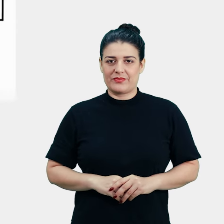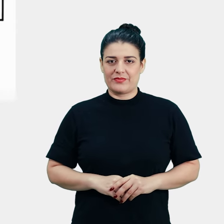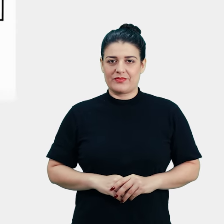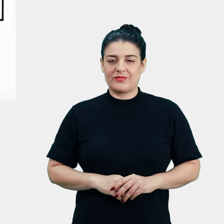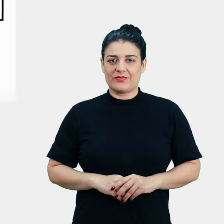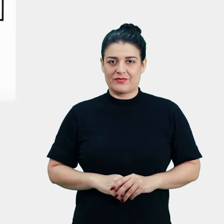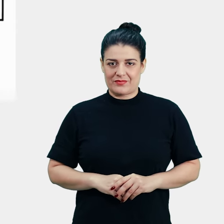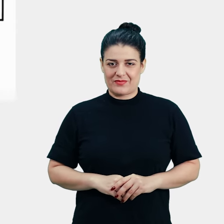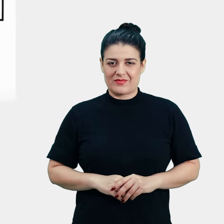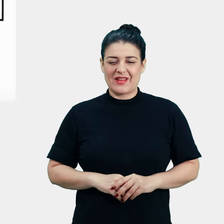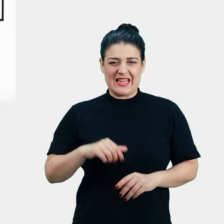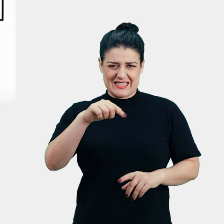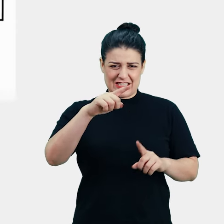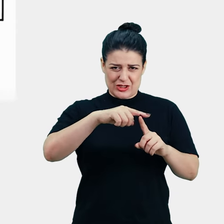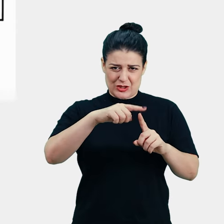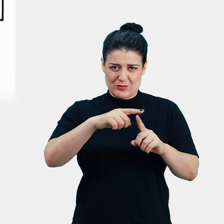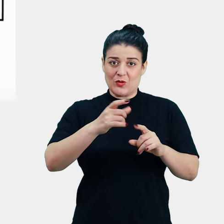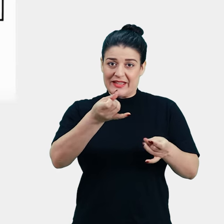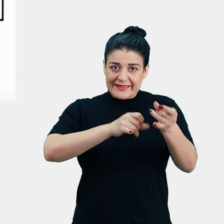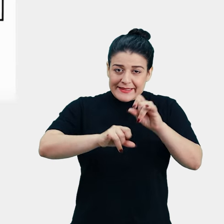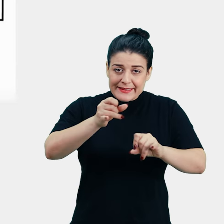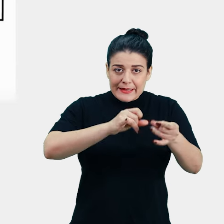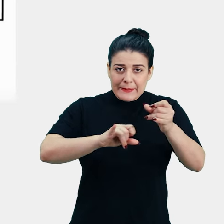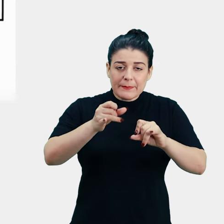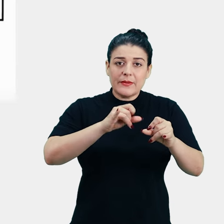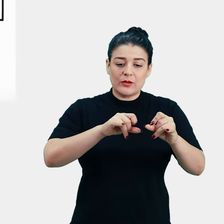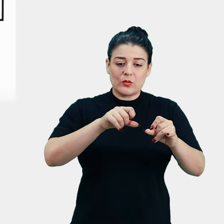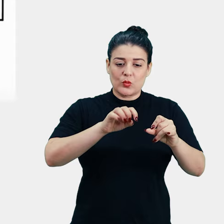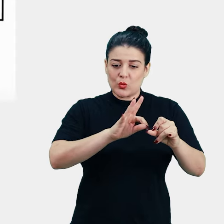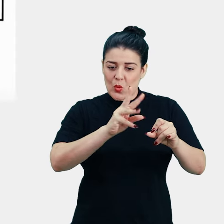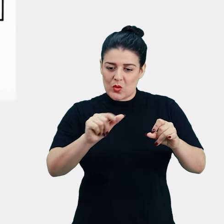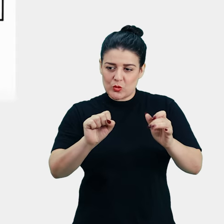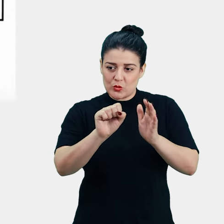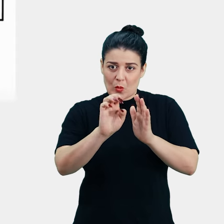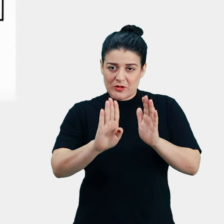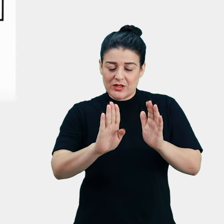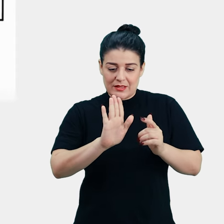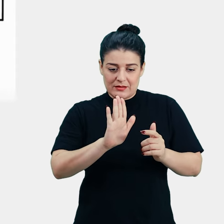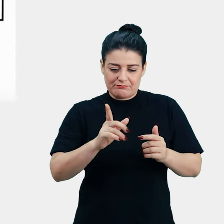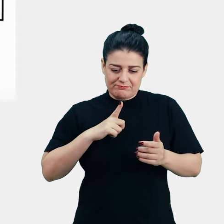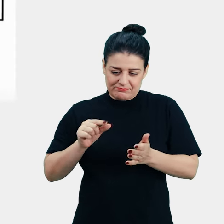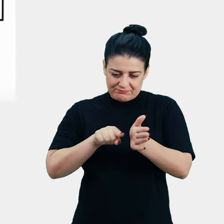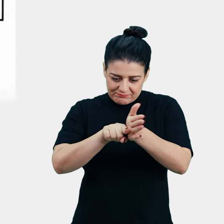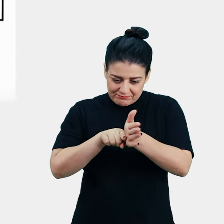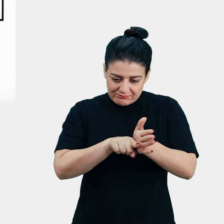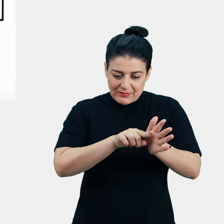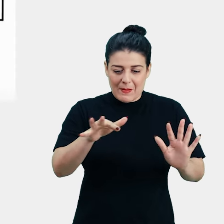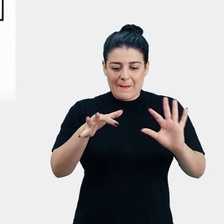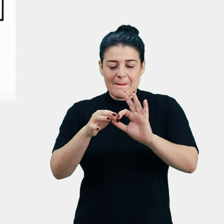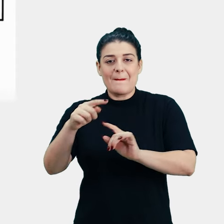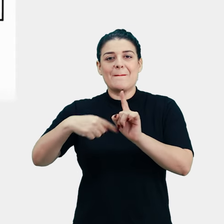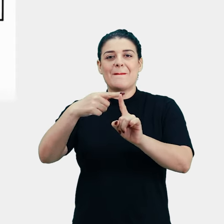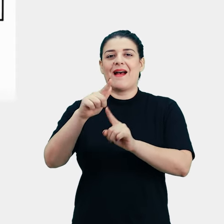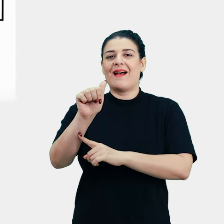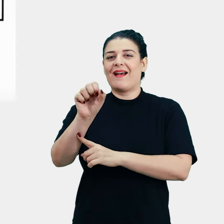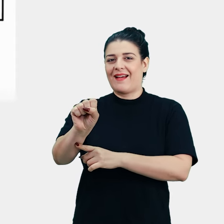Na fonte de ionização química, tá? As substâncias da amostra, elas vão ser combinadas com fluxo de gás e